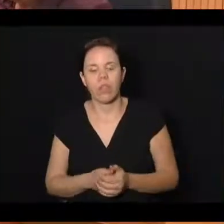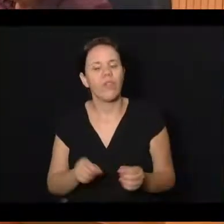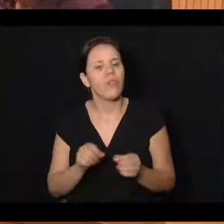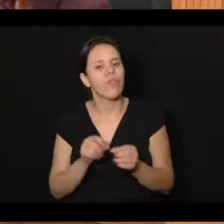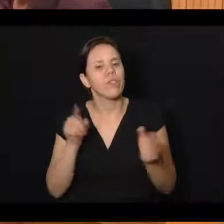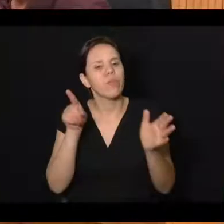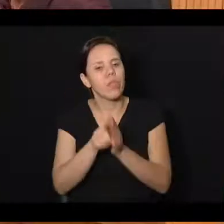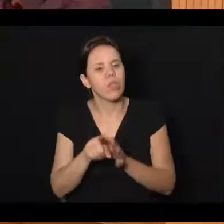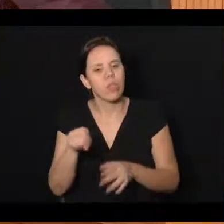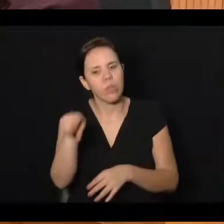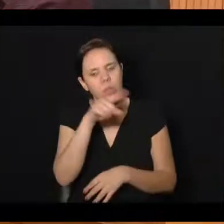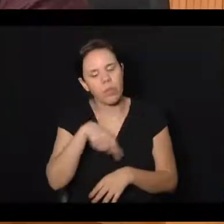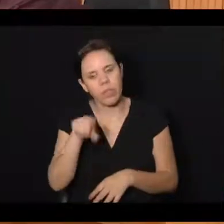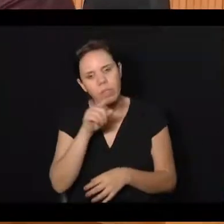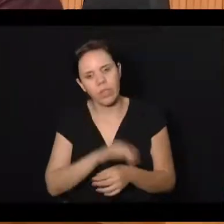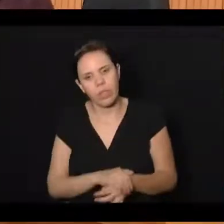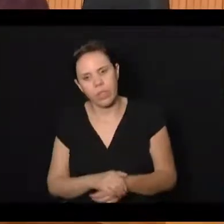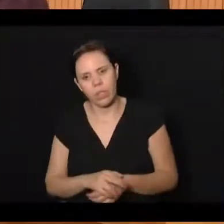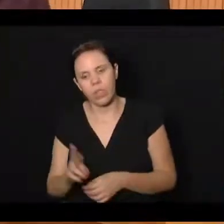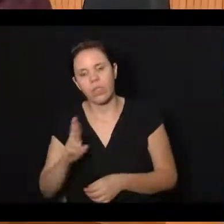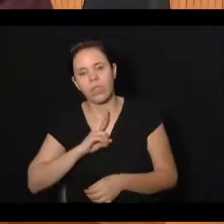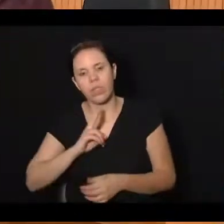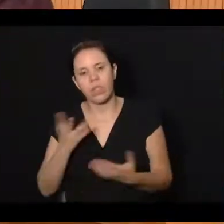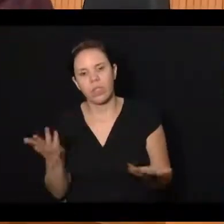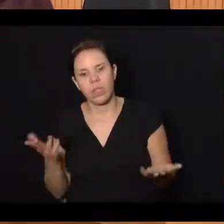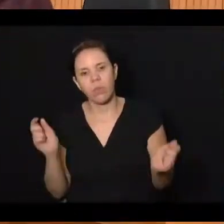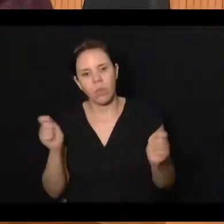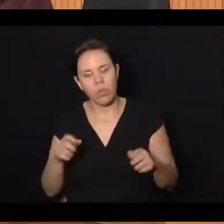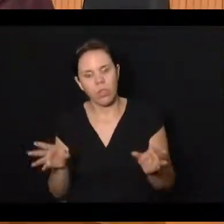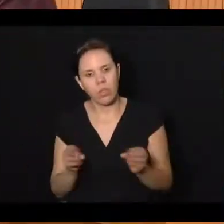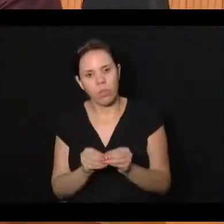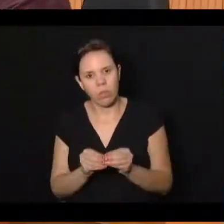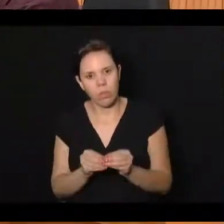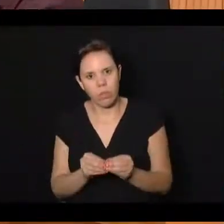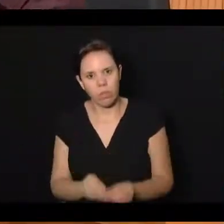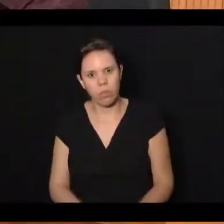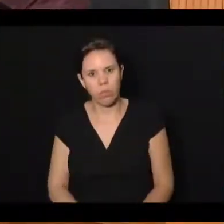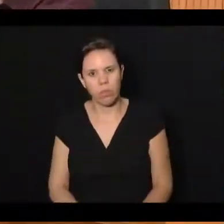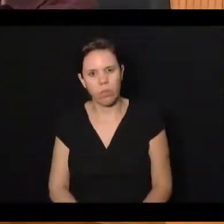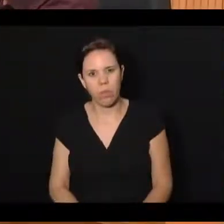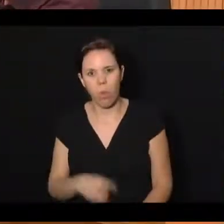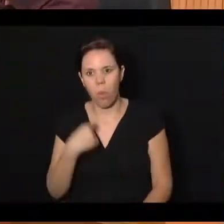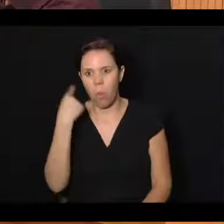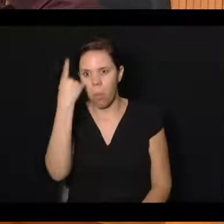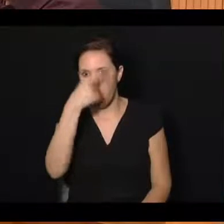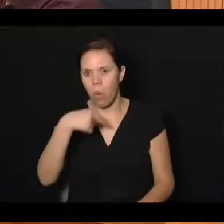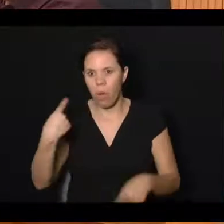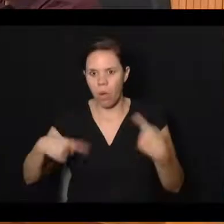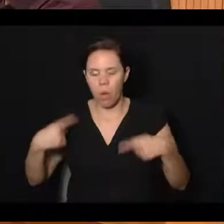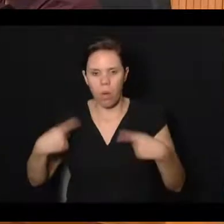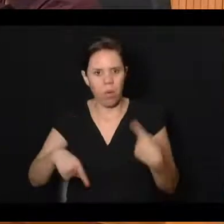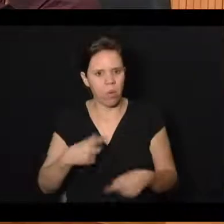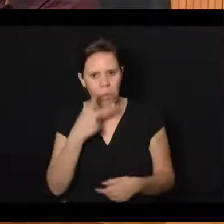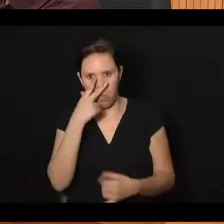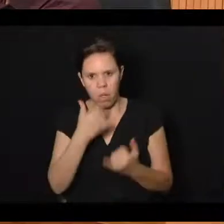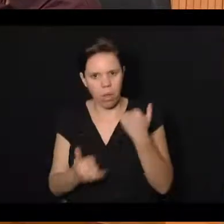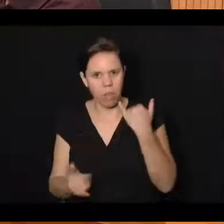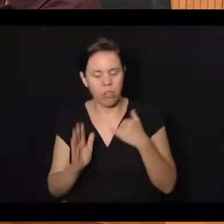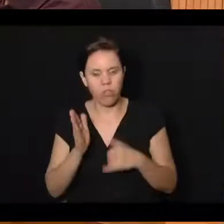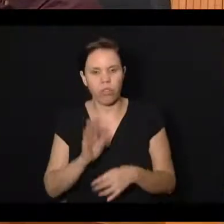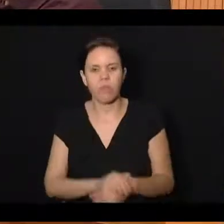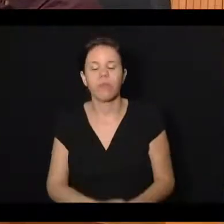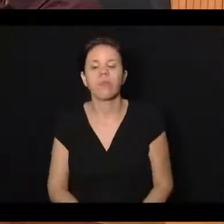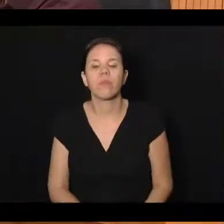pra vocês aqui me responda a gente poder encerrar que nós já estamos aqui há uma hora discutindo e não parece mas eu tenho aqui